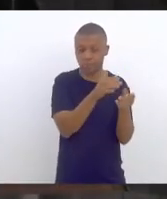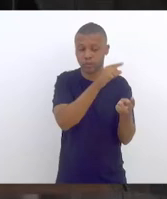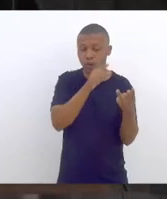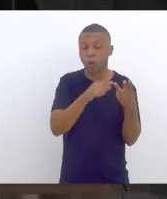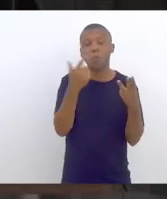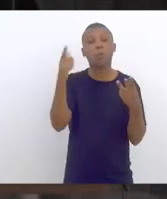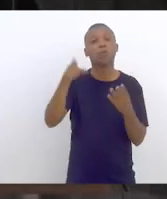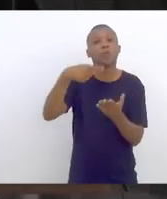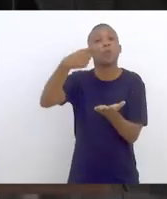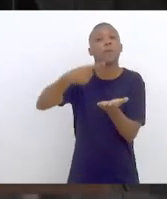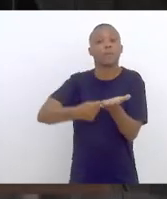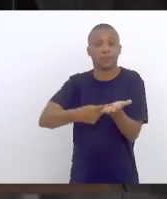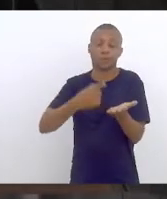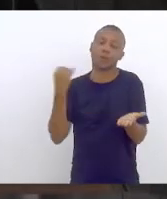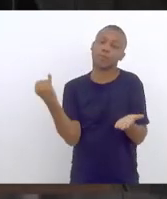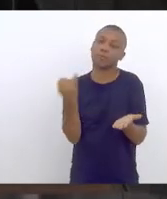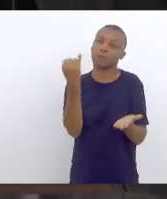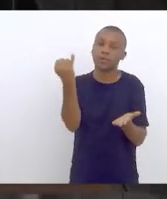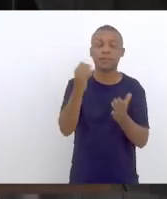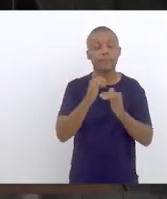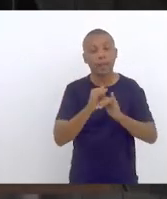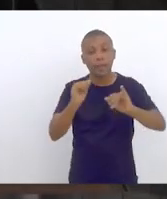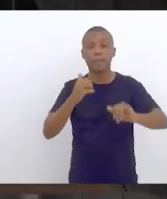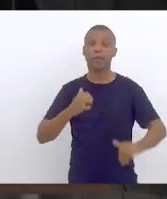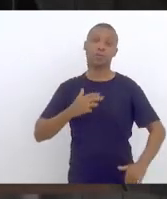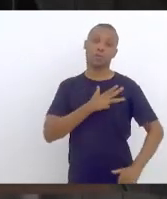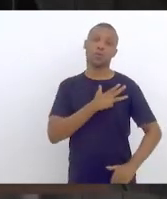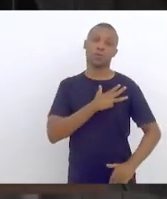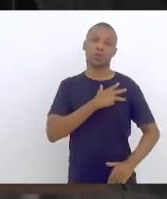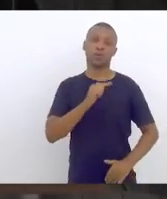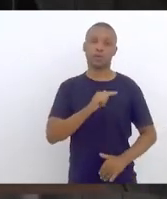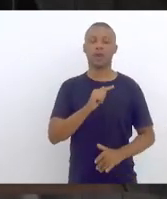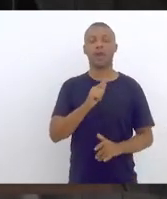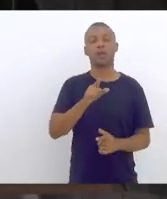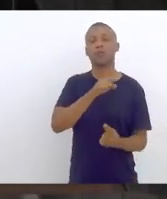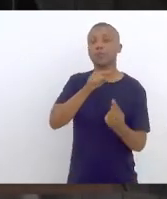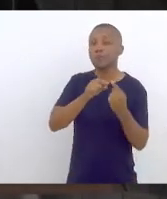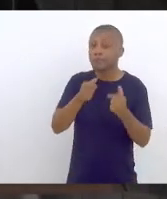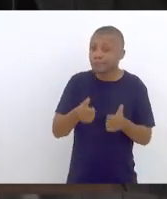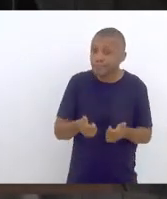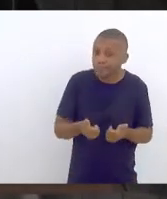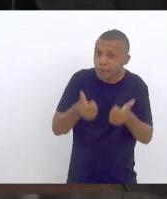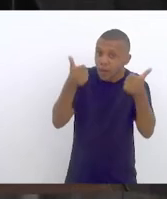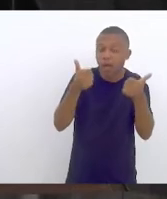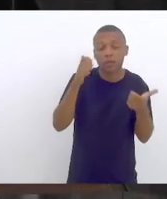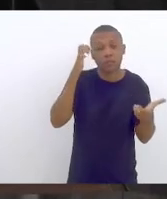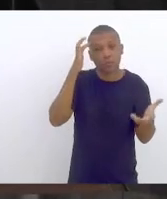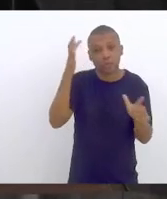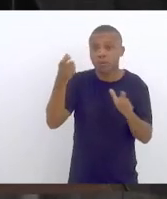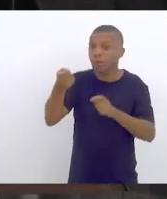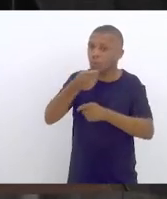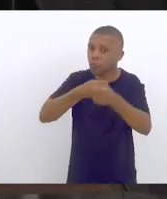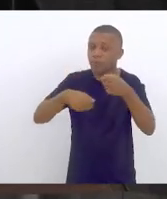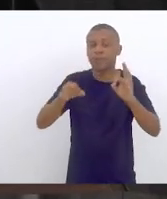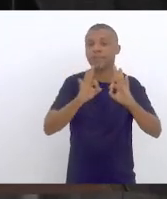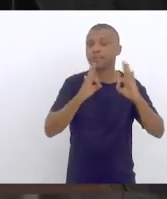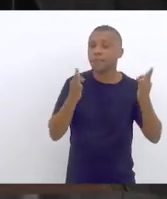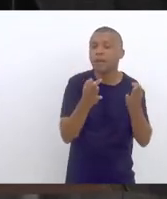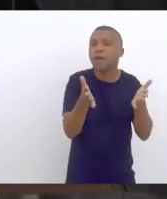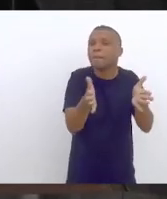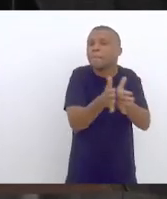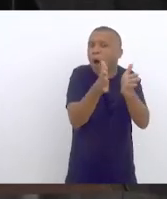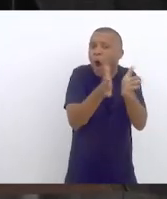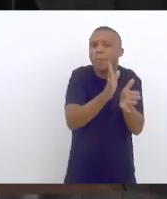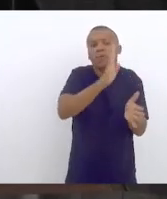e também é importante no sentido de melhorar a situação econômica das famílias assalariadas brasileiras